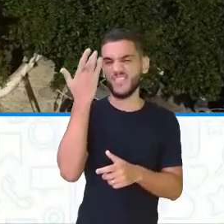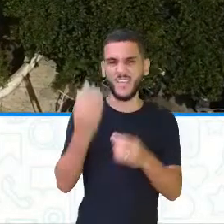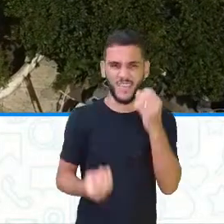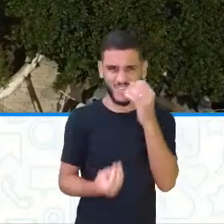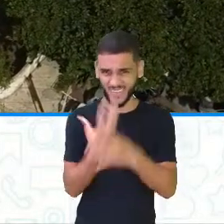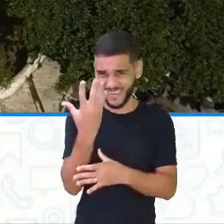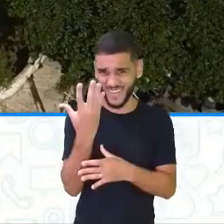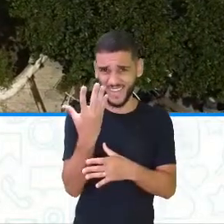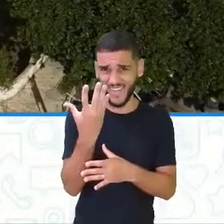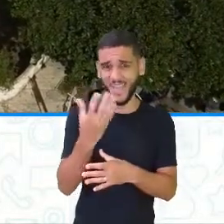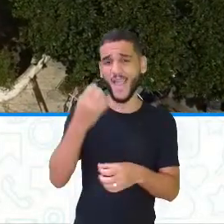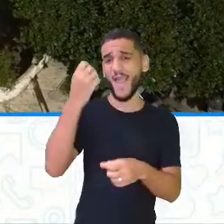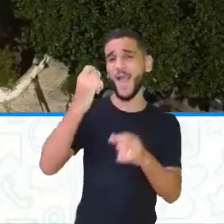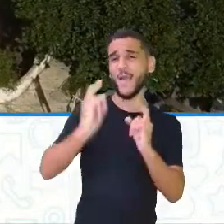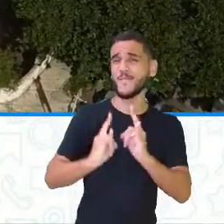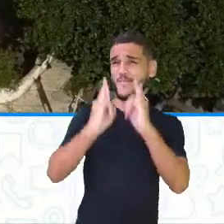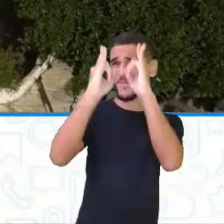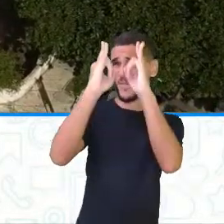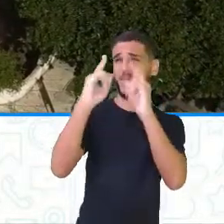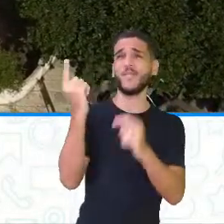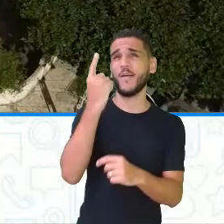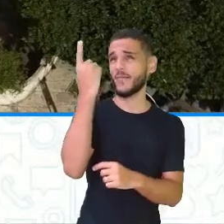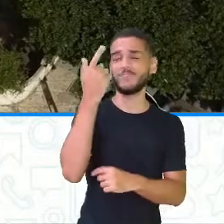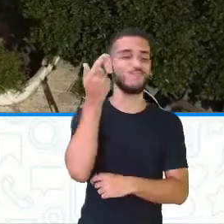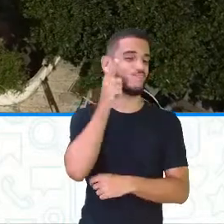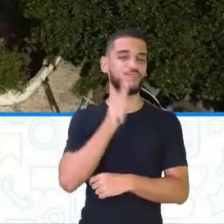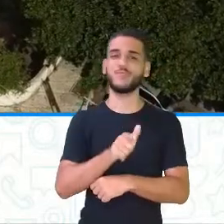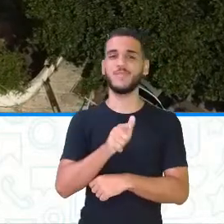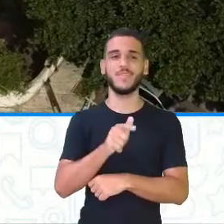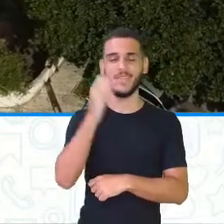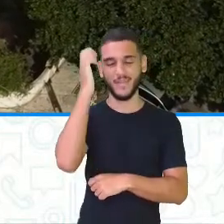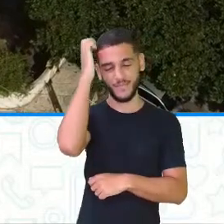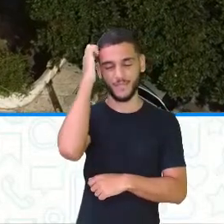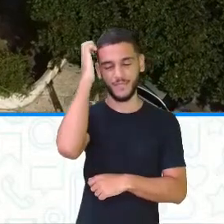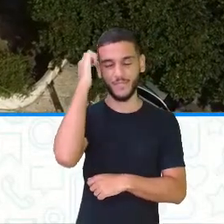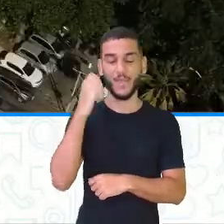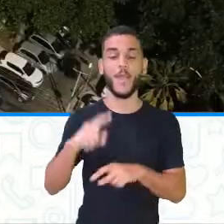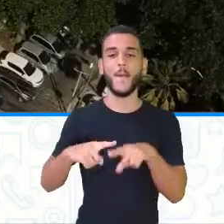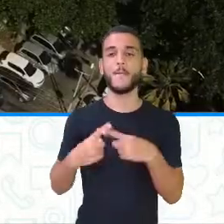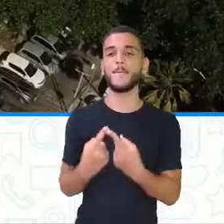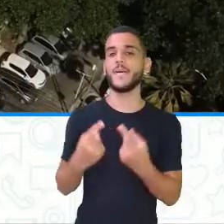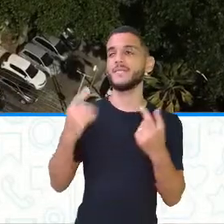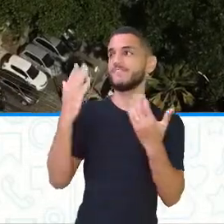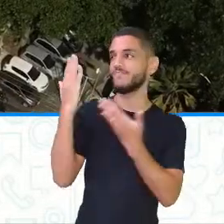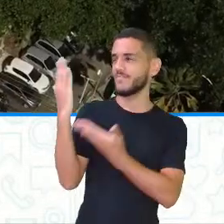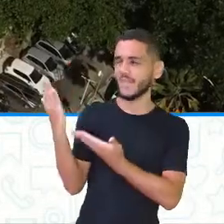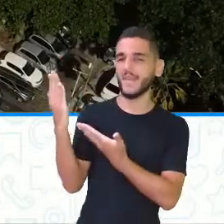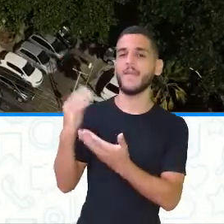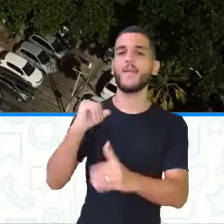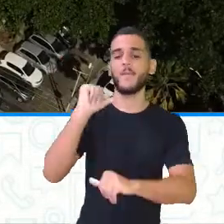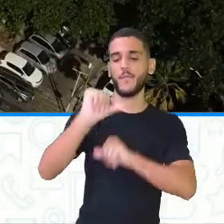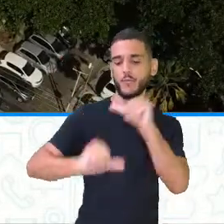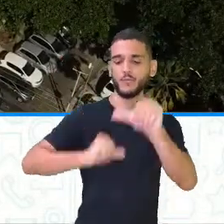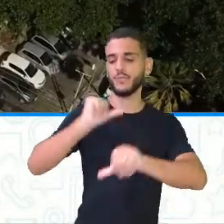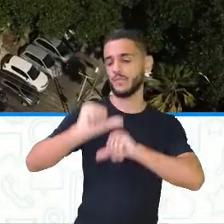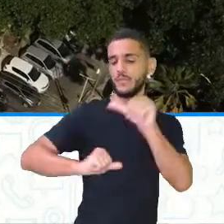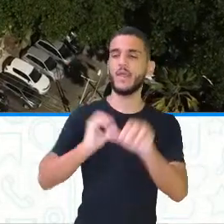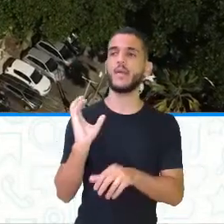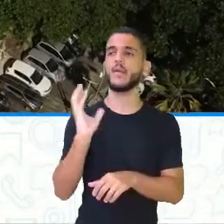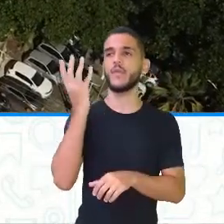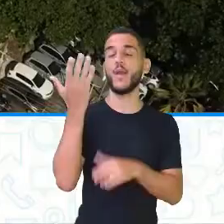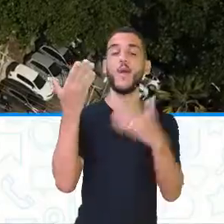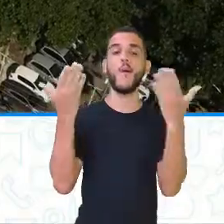hoje, tá? E ele foi modificado, embaixo foi reestruturado, fizeram algumas reformas e hoje a